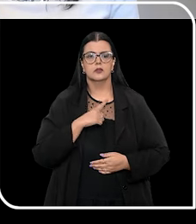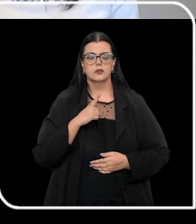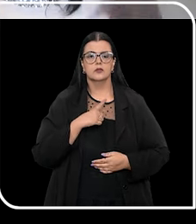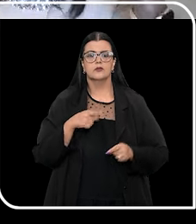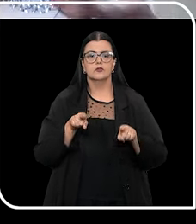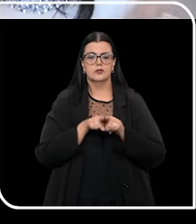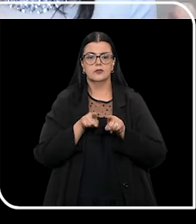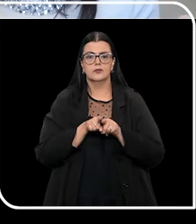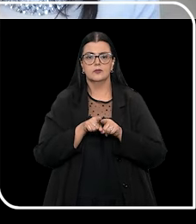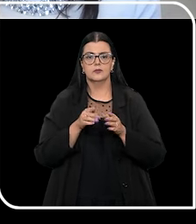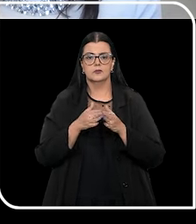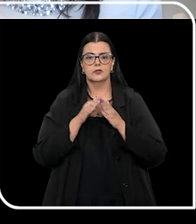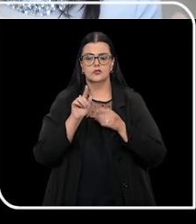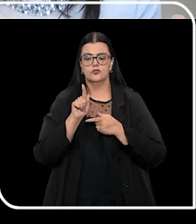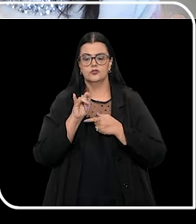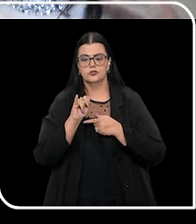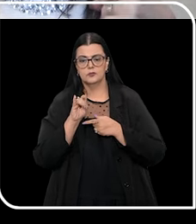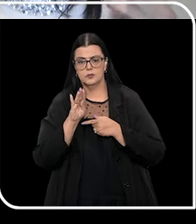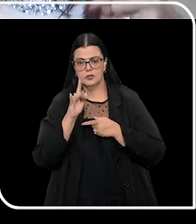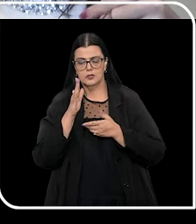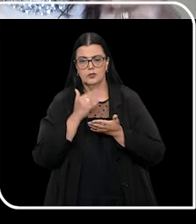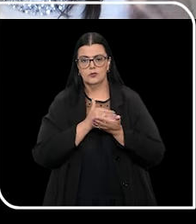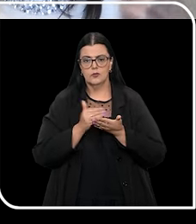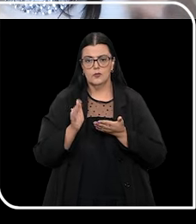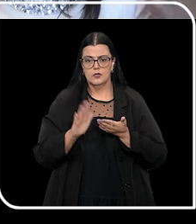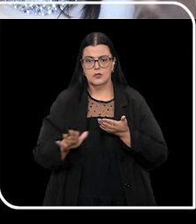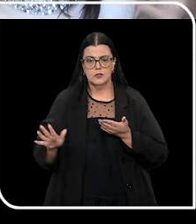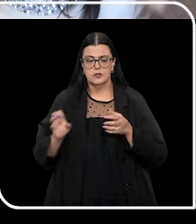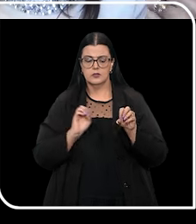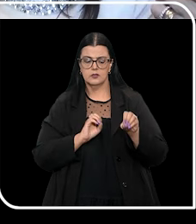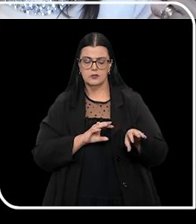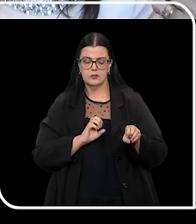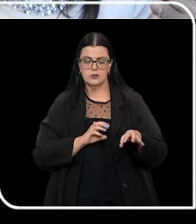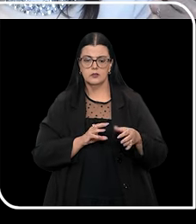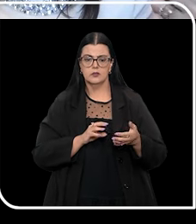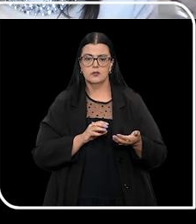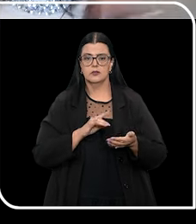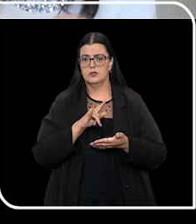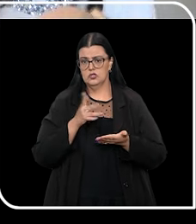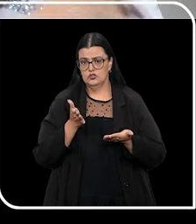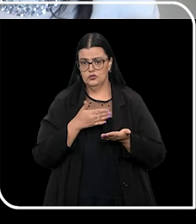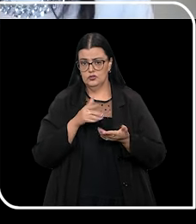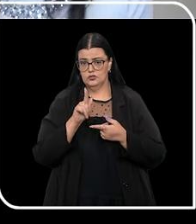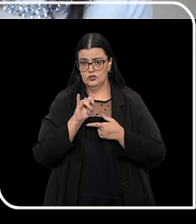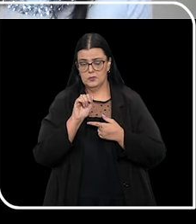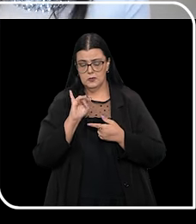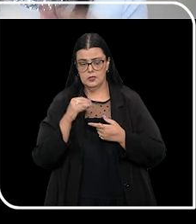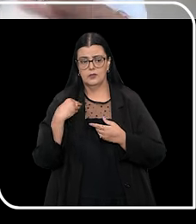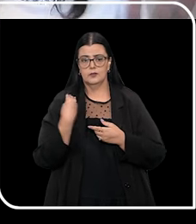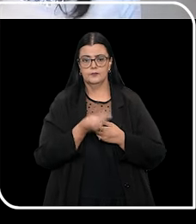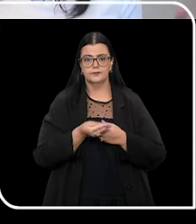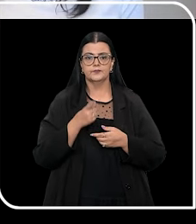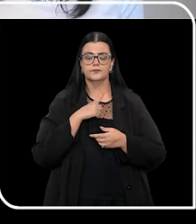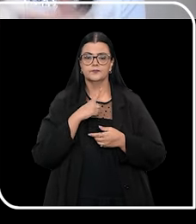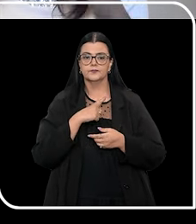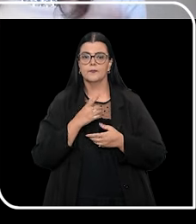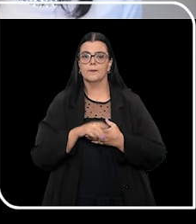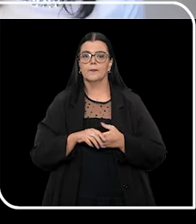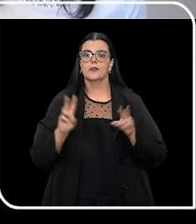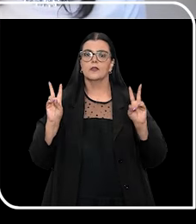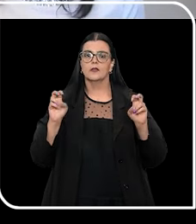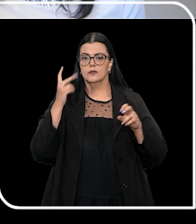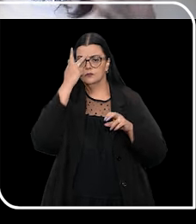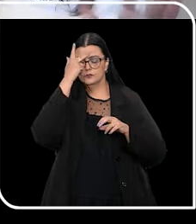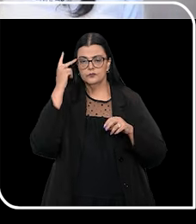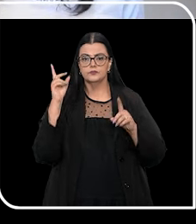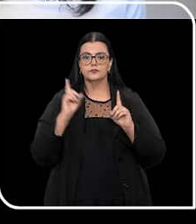então também teve um um pedido de Gibi quando a minha filha começou a alfabetização e eu mandei os gibis do das pessoas com deficiência então